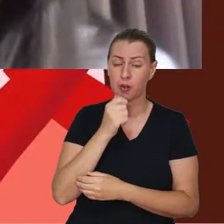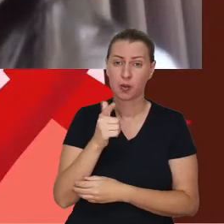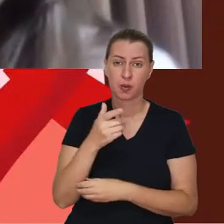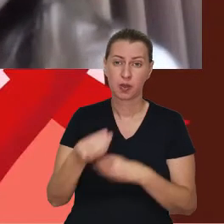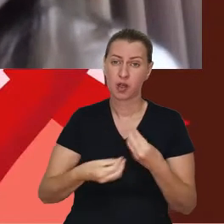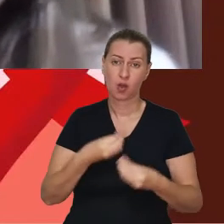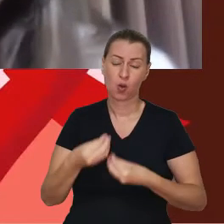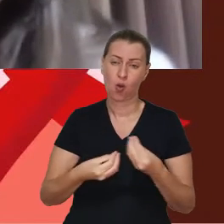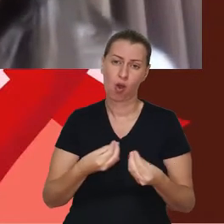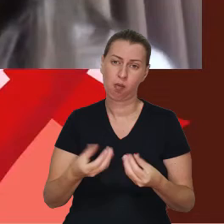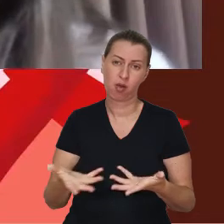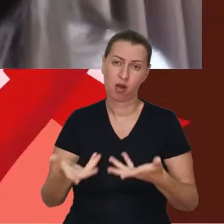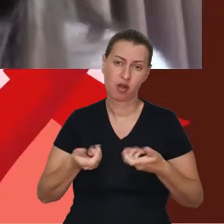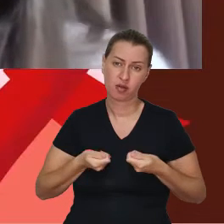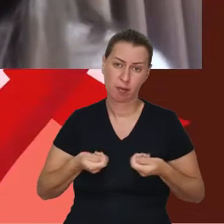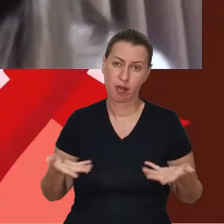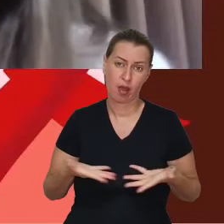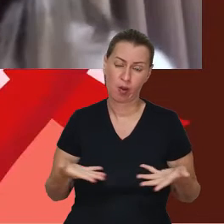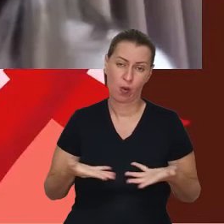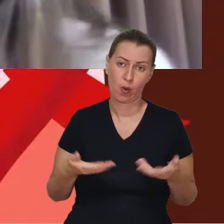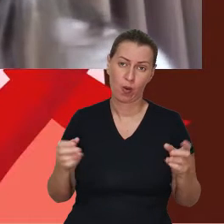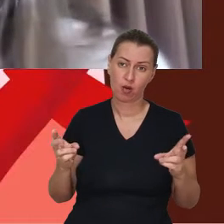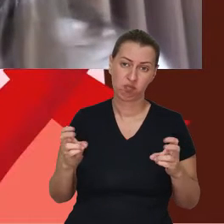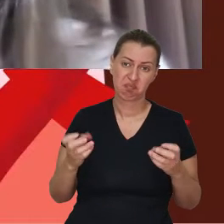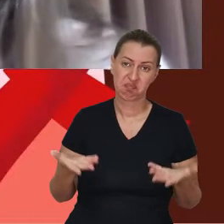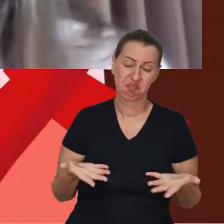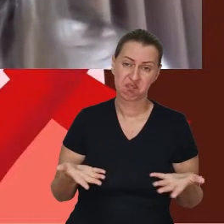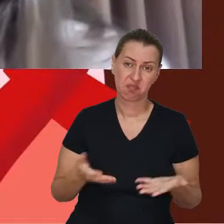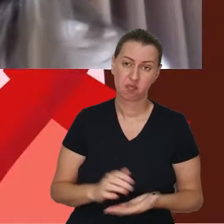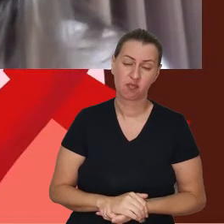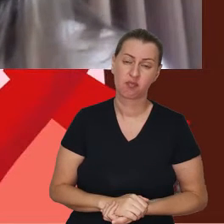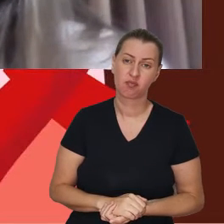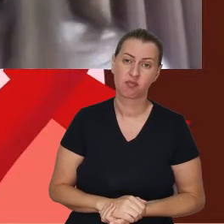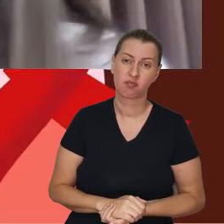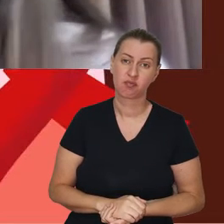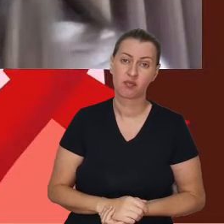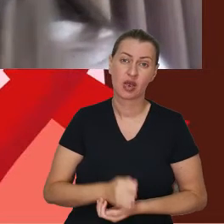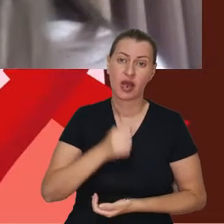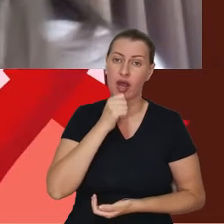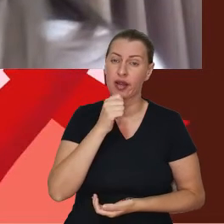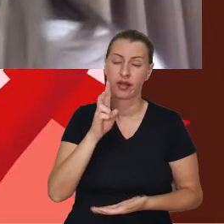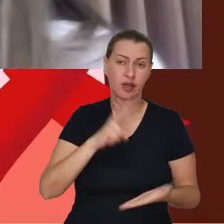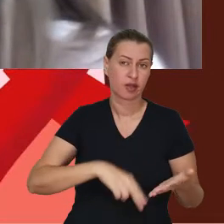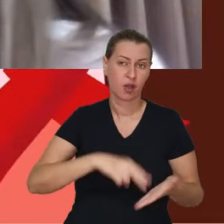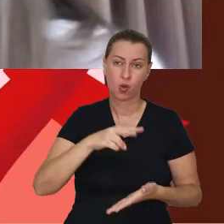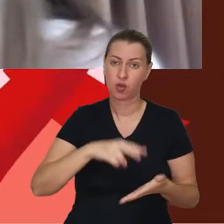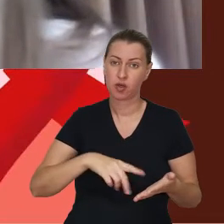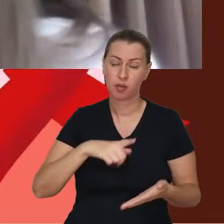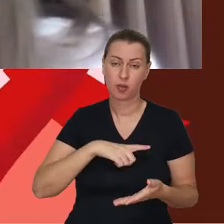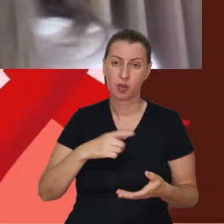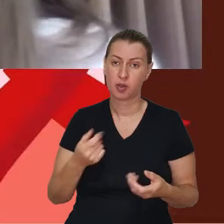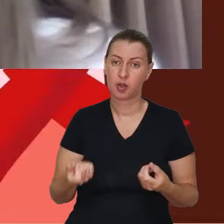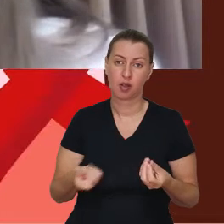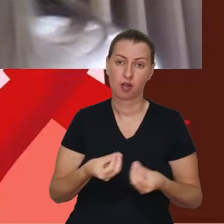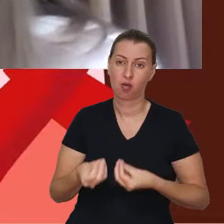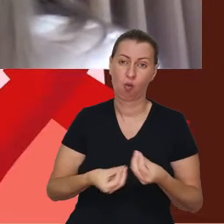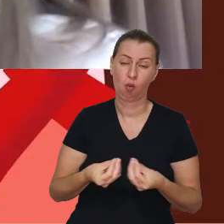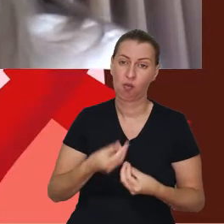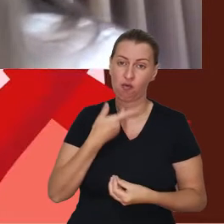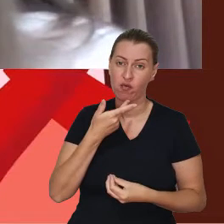previsão de receber isso agora também. Né? Não li o suficiente para estar podendo falar sobre